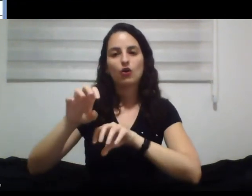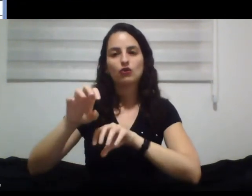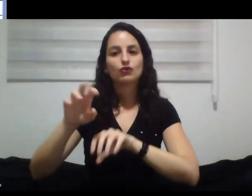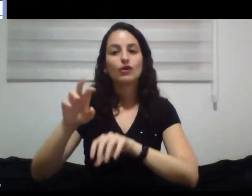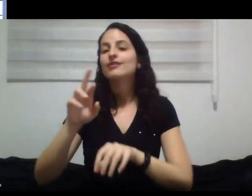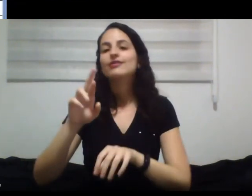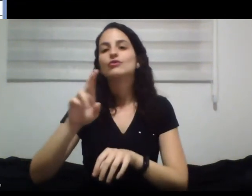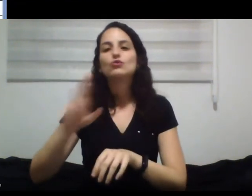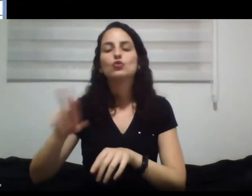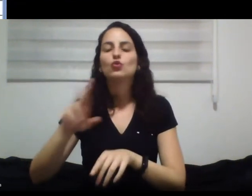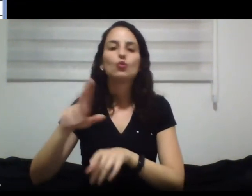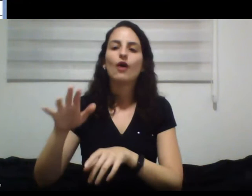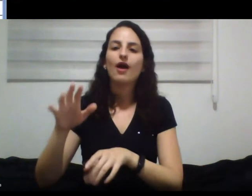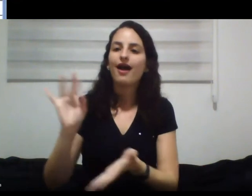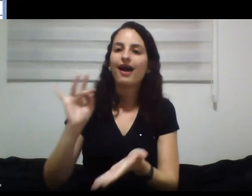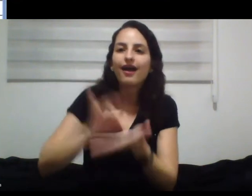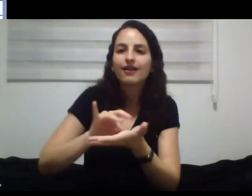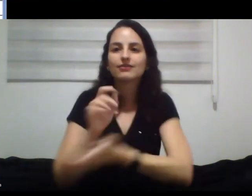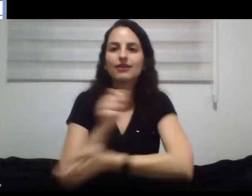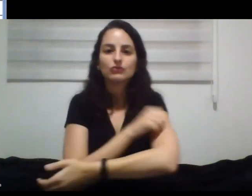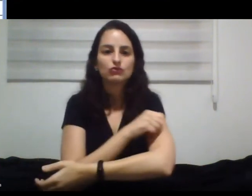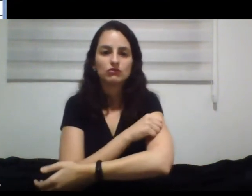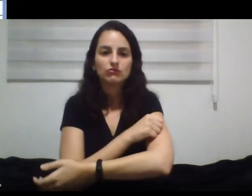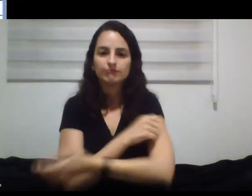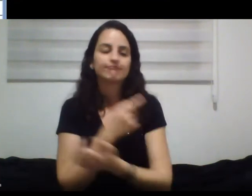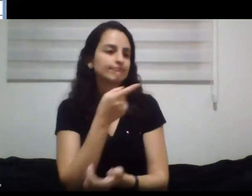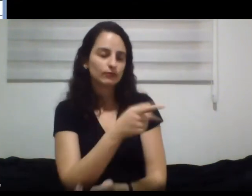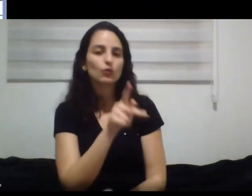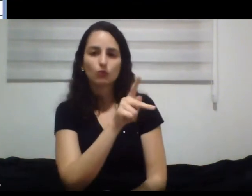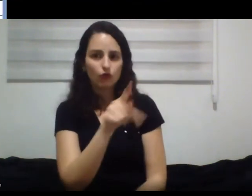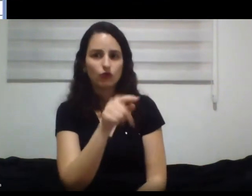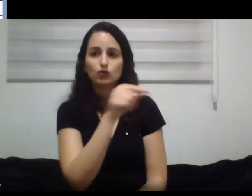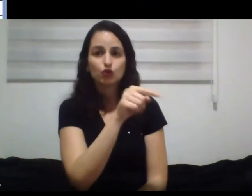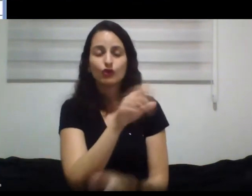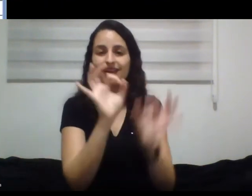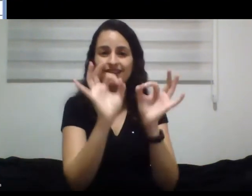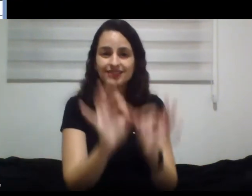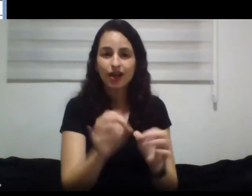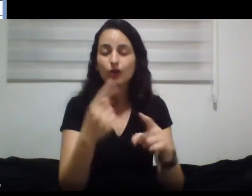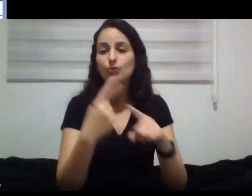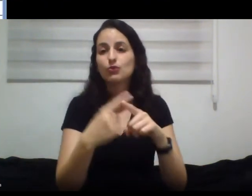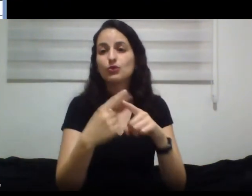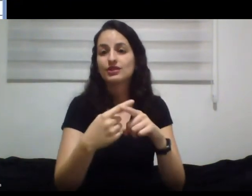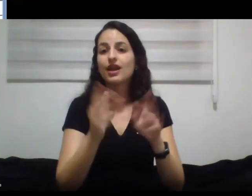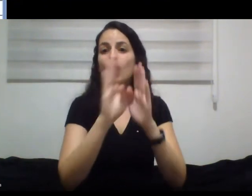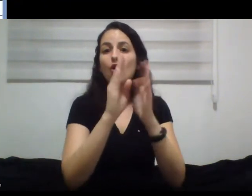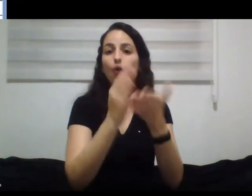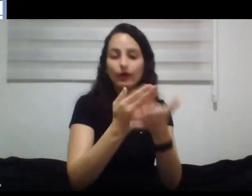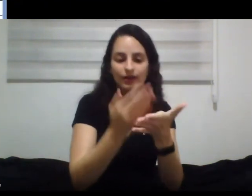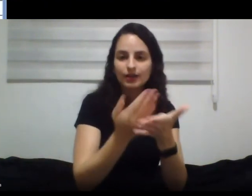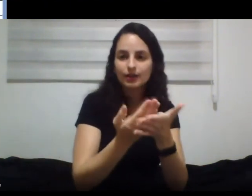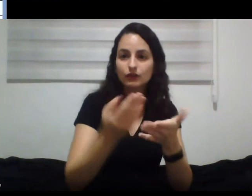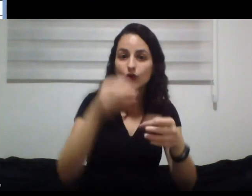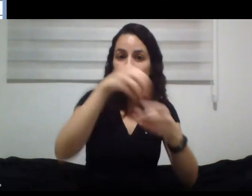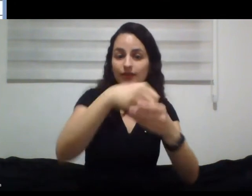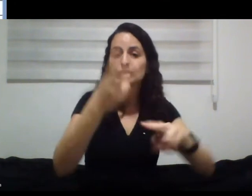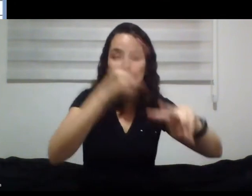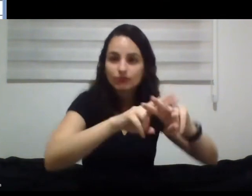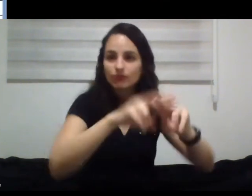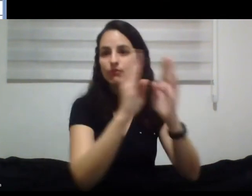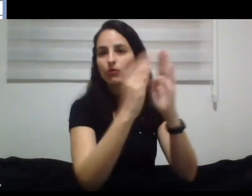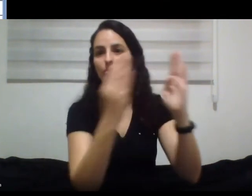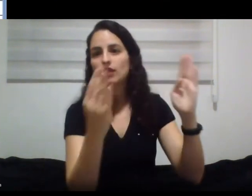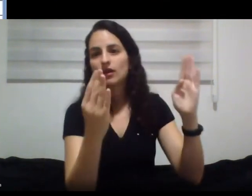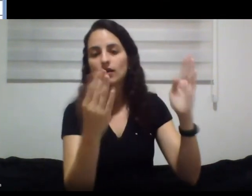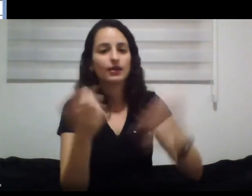feitas a nós enquanto equipe é assim, mas quais os prejuízos para os cursos se a gente colocar referências online, e-books e